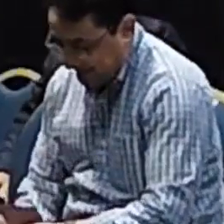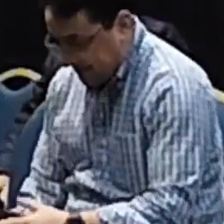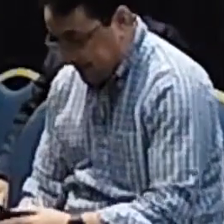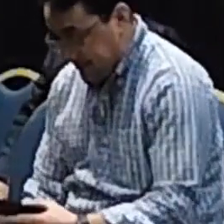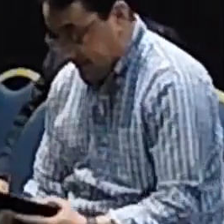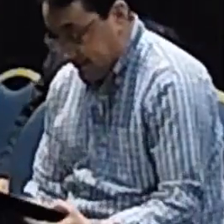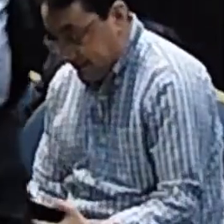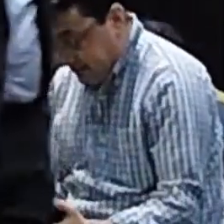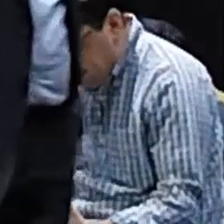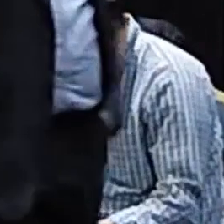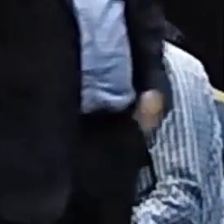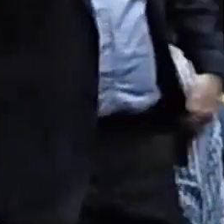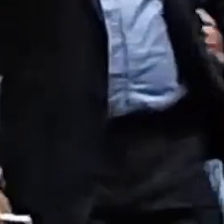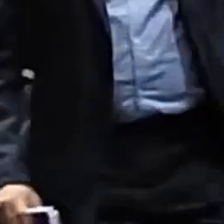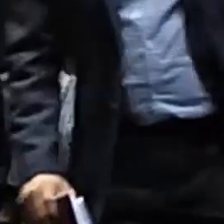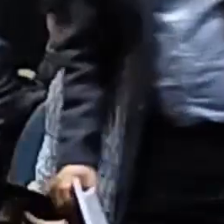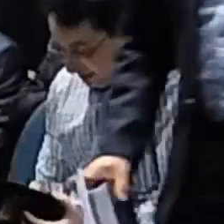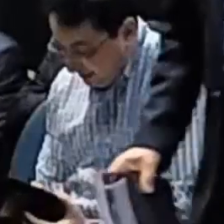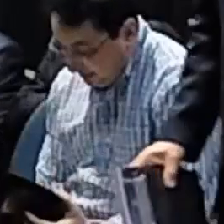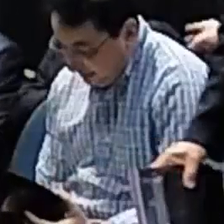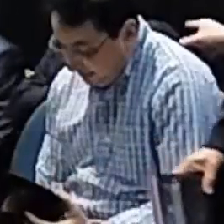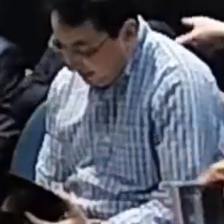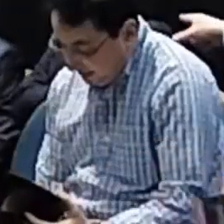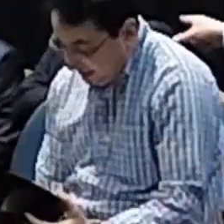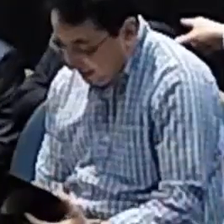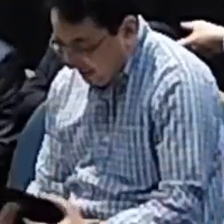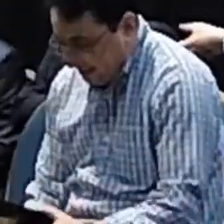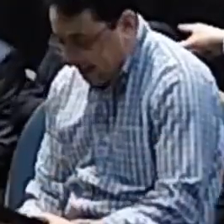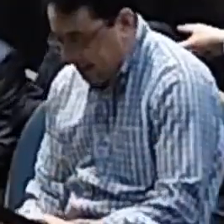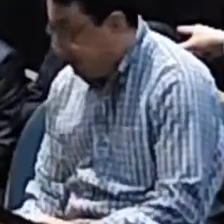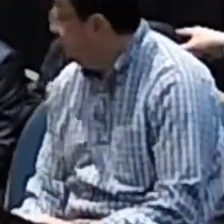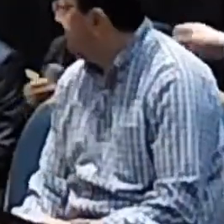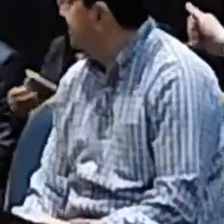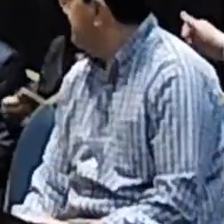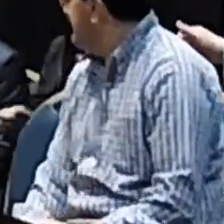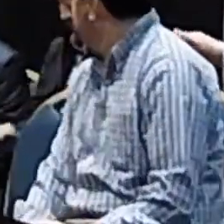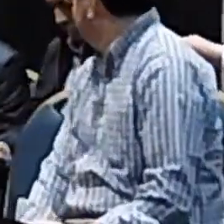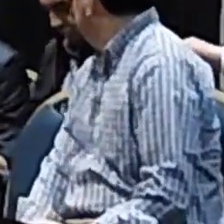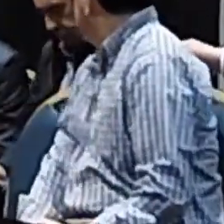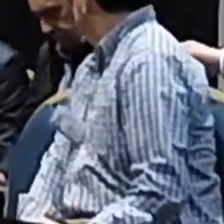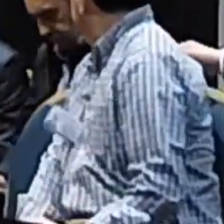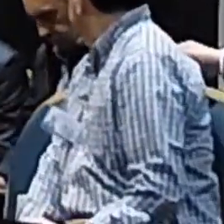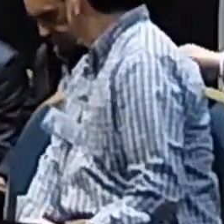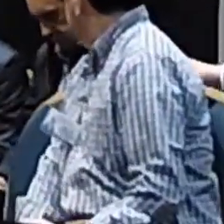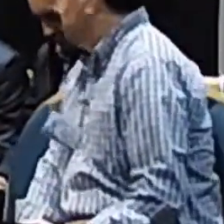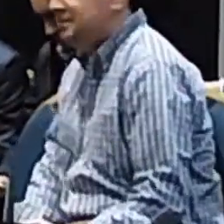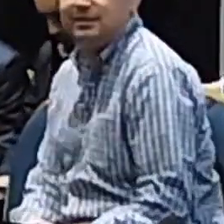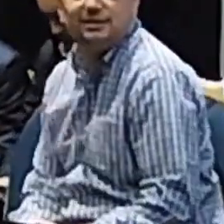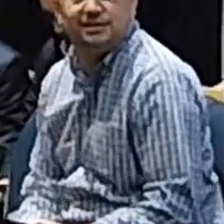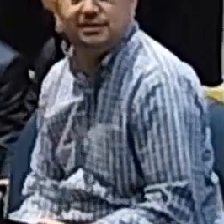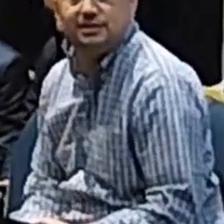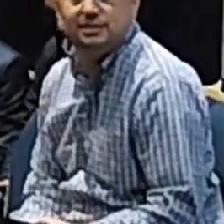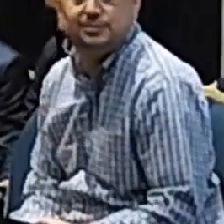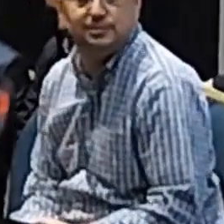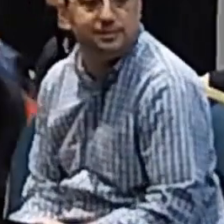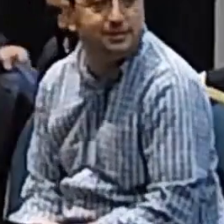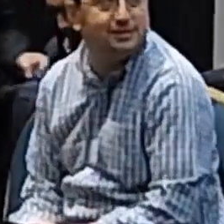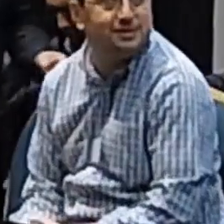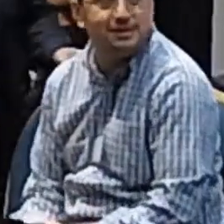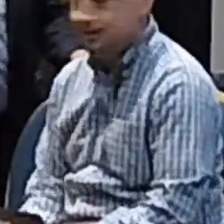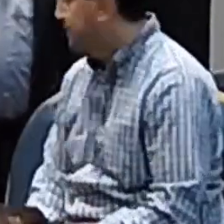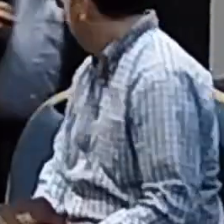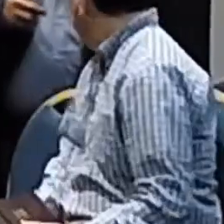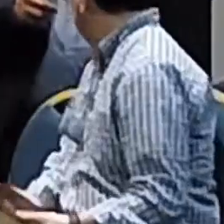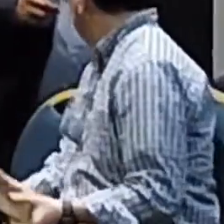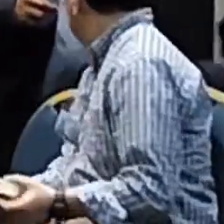e adolescentes cantando um louvor neste encerramento. E a igreja deve glorificar ao Senhor.